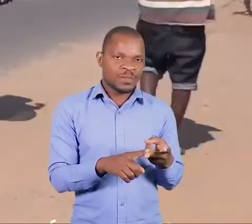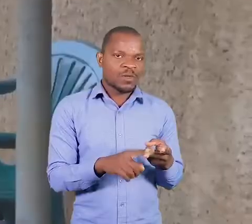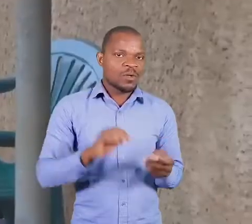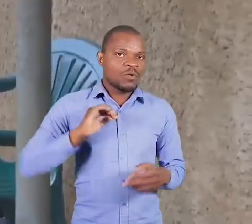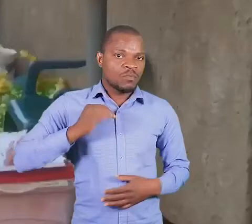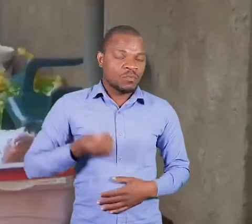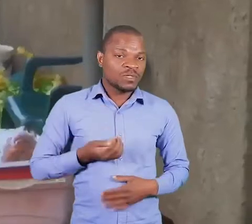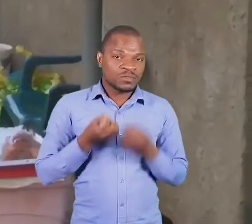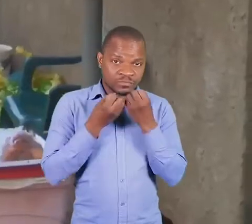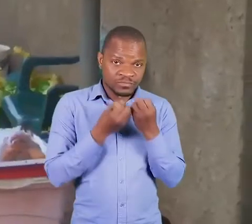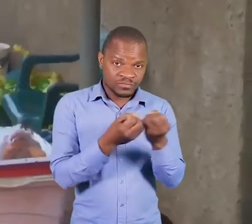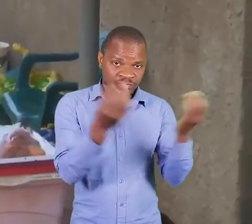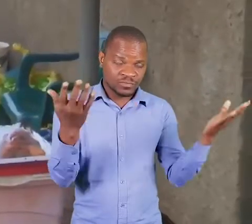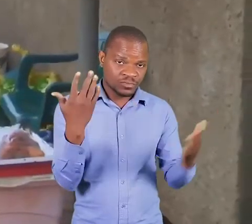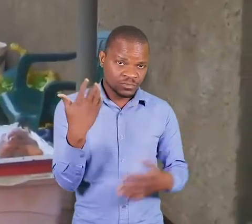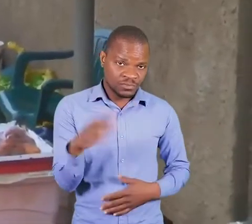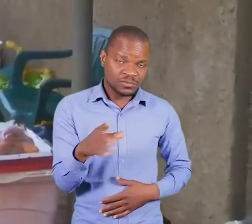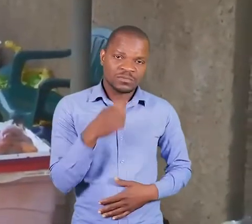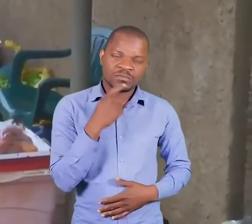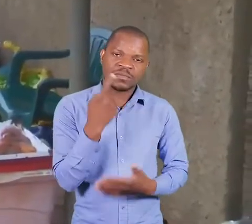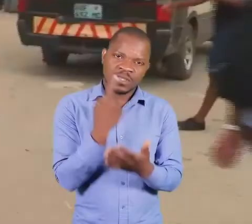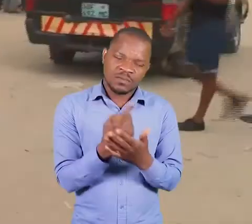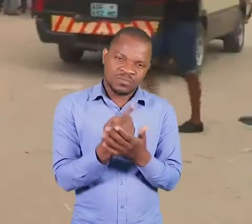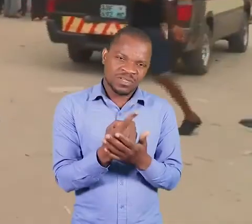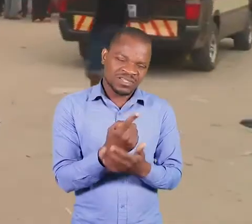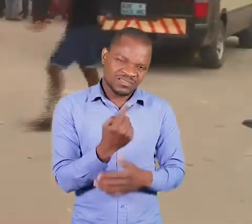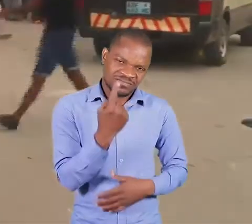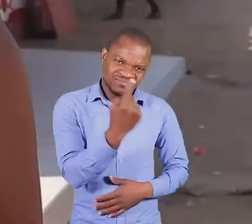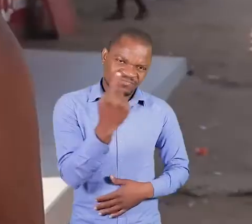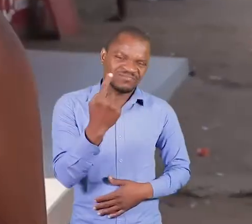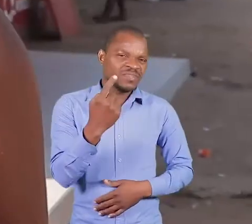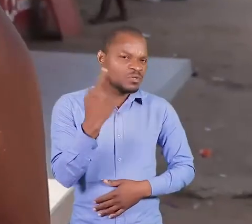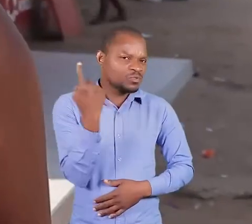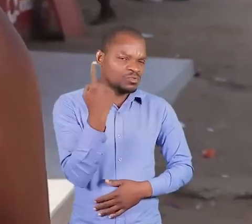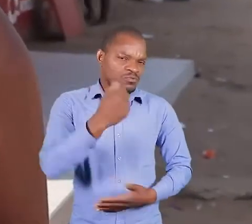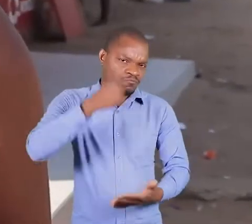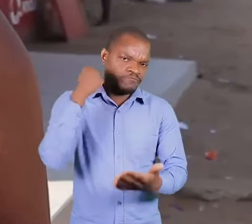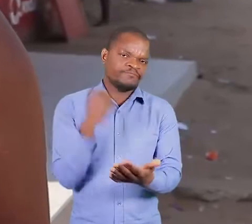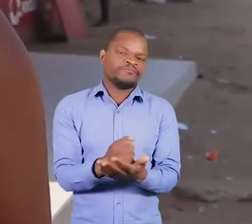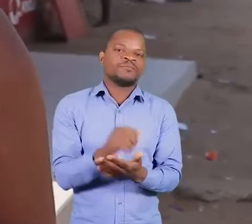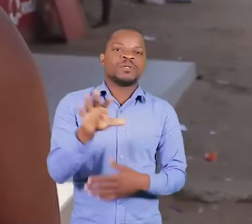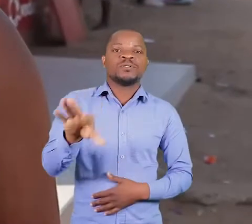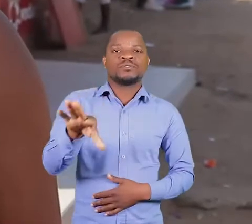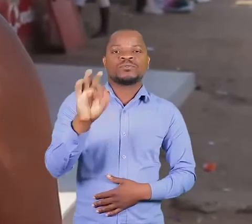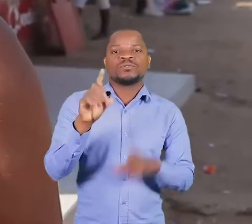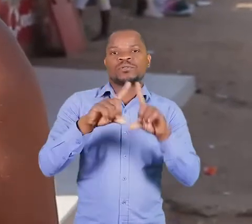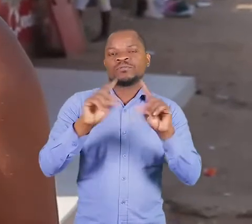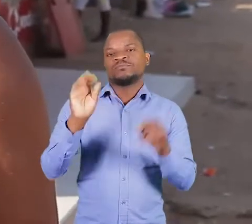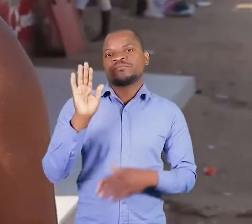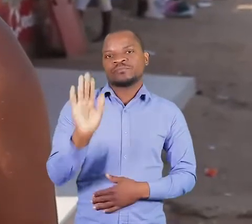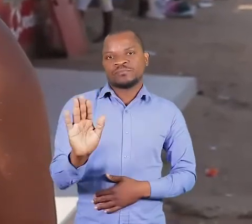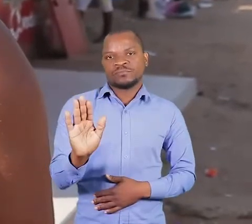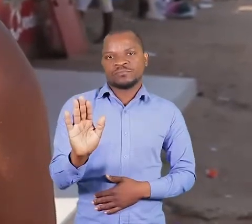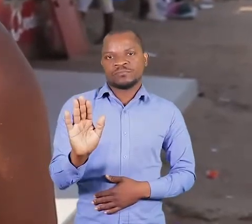Jaime alerta que é preciso respeitar a liberdade de escolha. Todos temos direito e dever de estar lá,